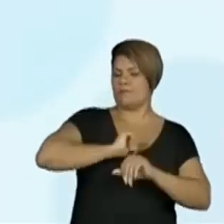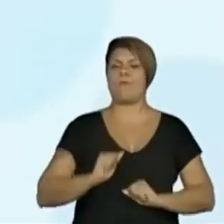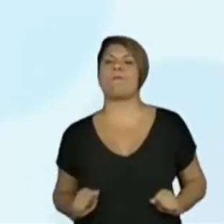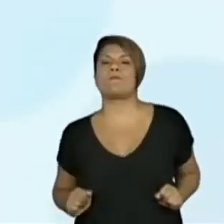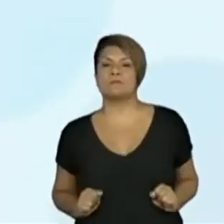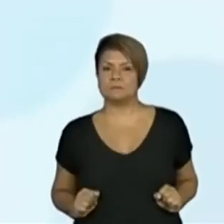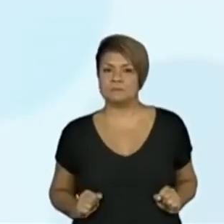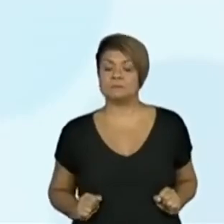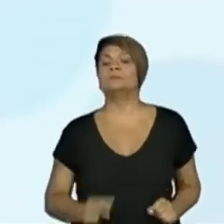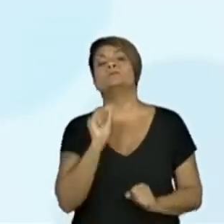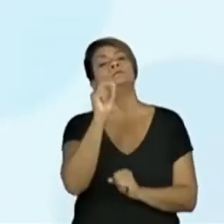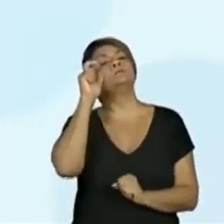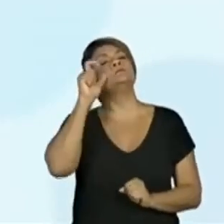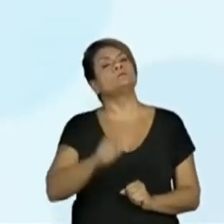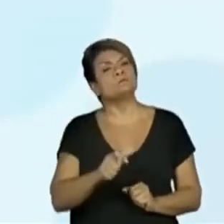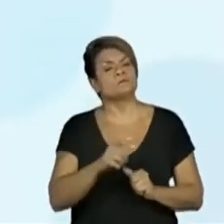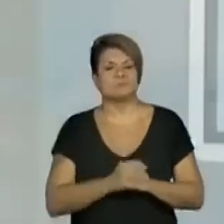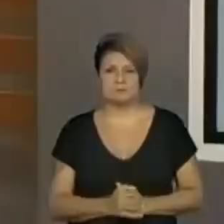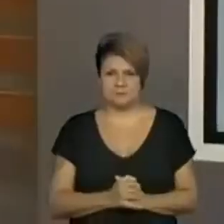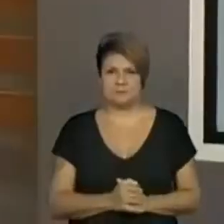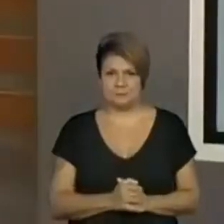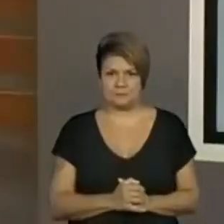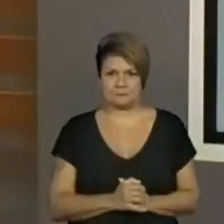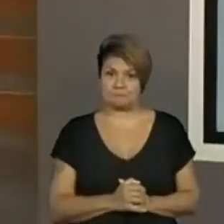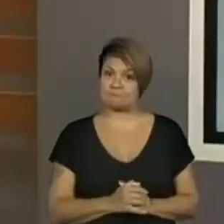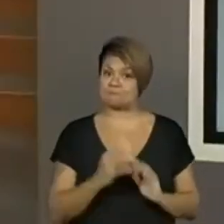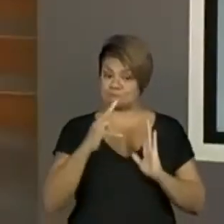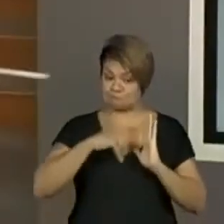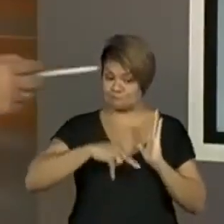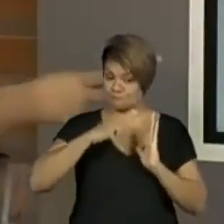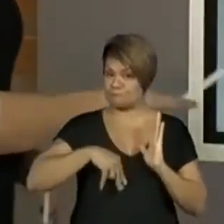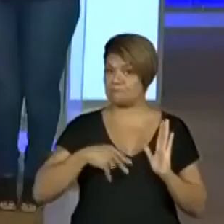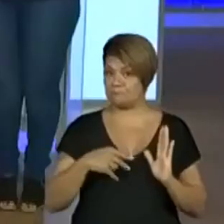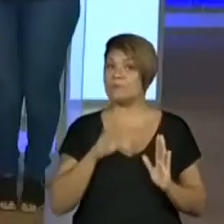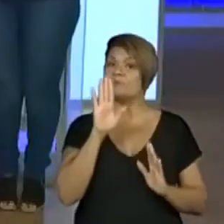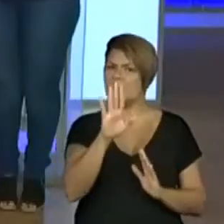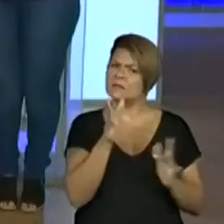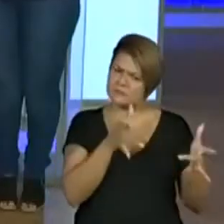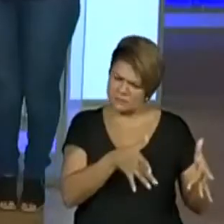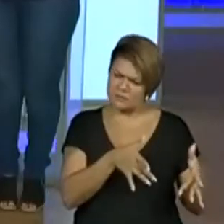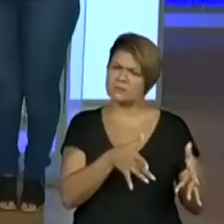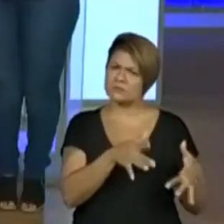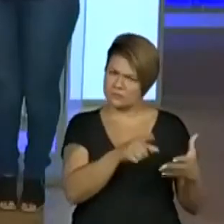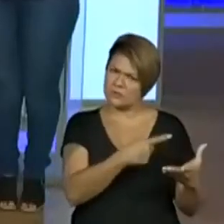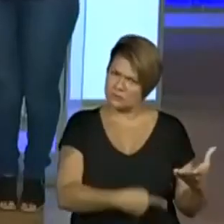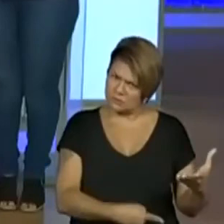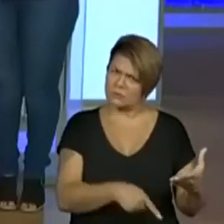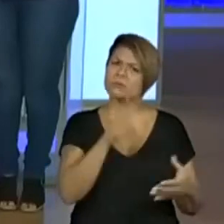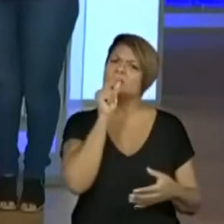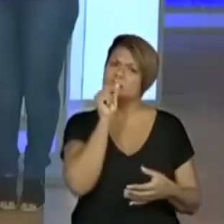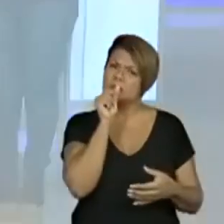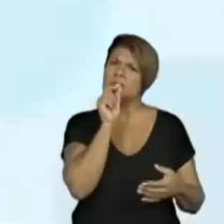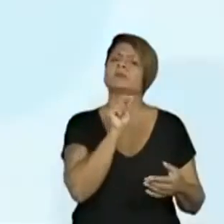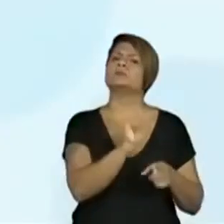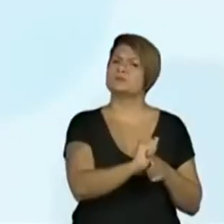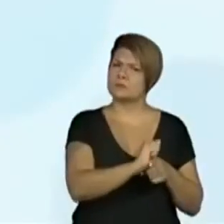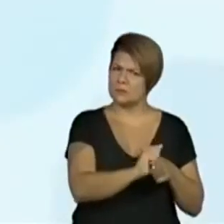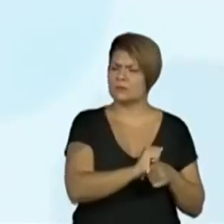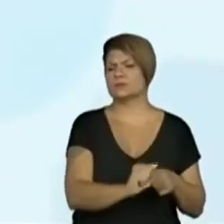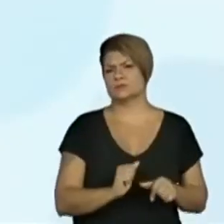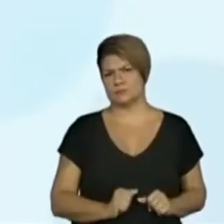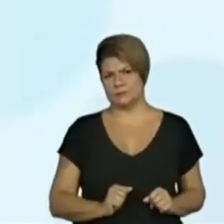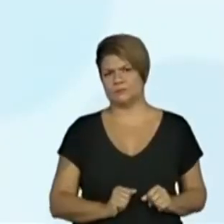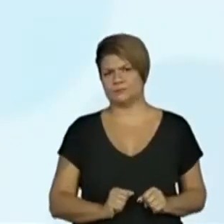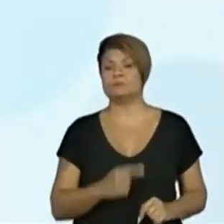que é interessante? A gente vai fazer uma aula de leitura, mas deixa o seu caderno, o lápis e a borracha,